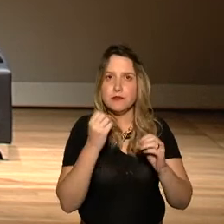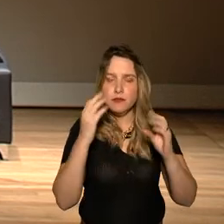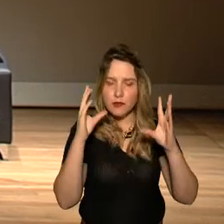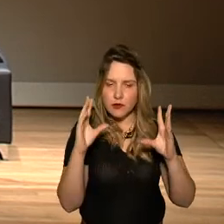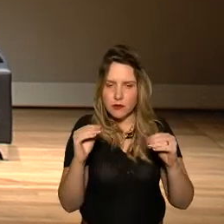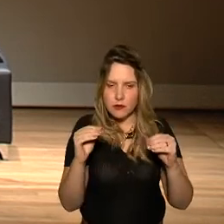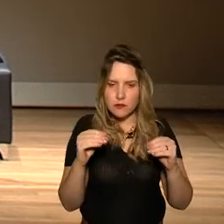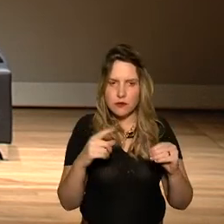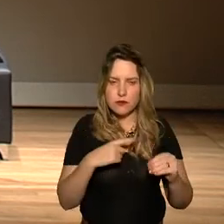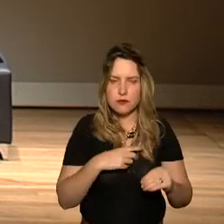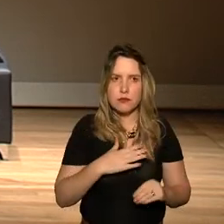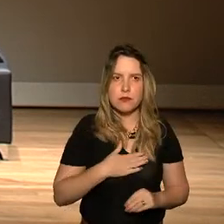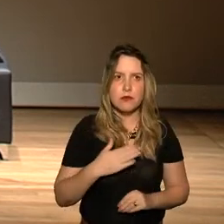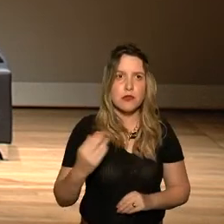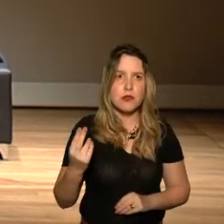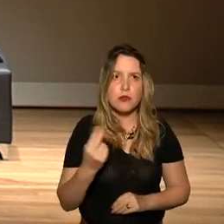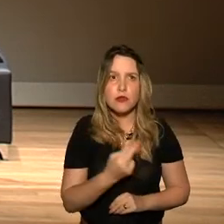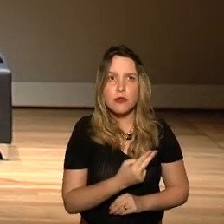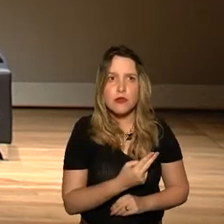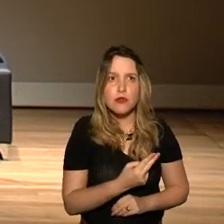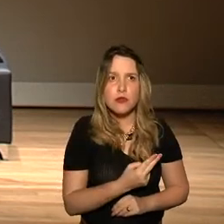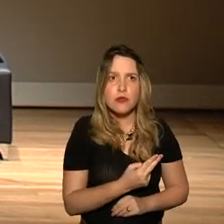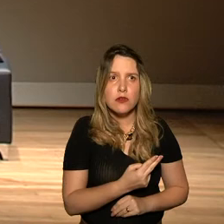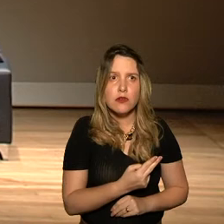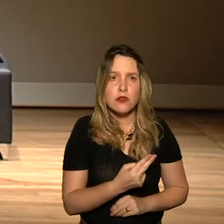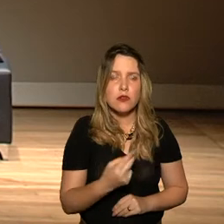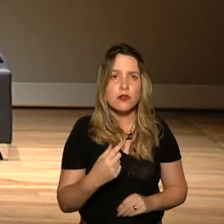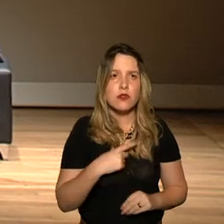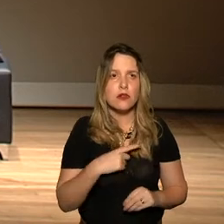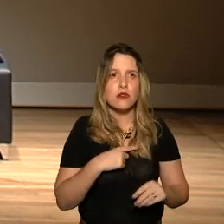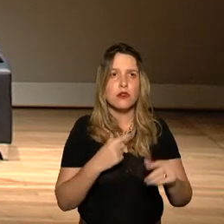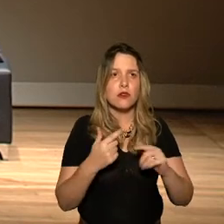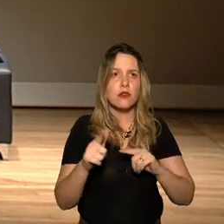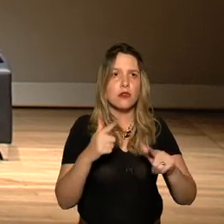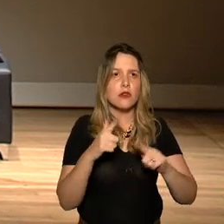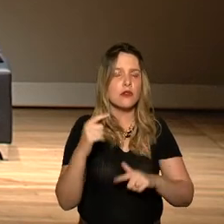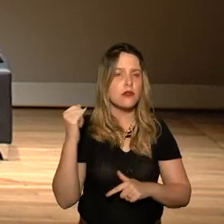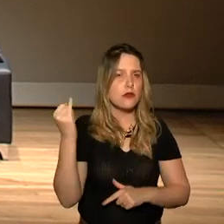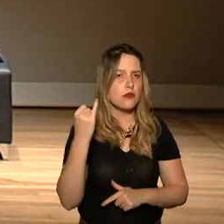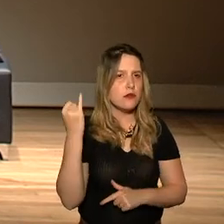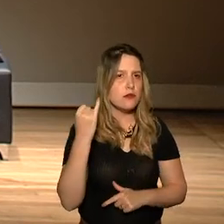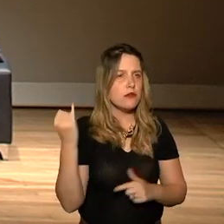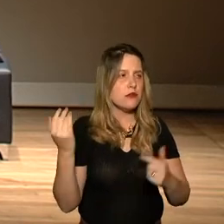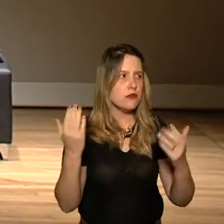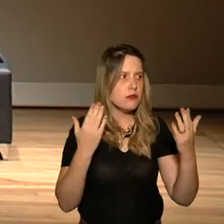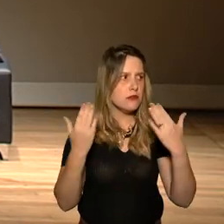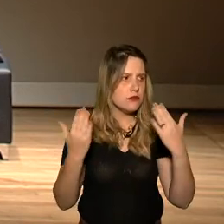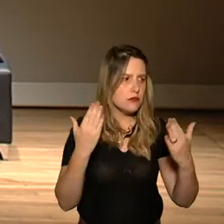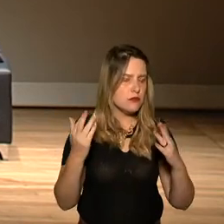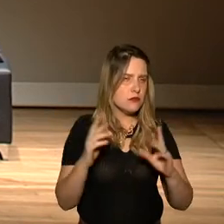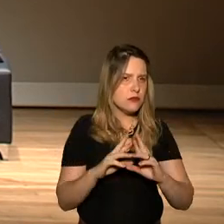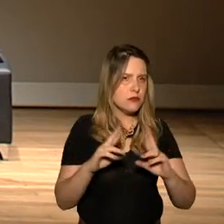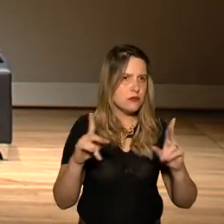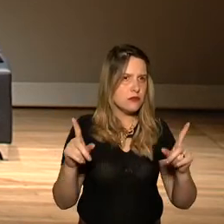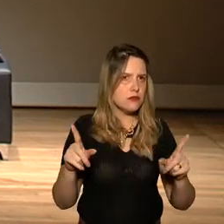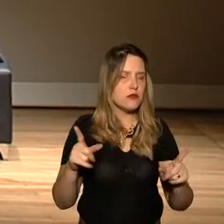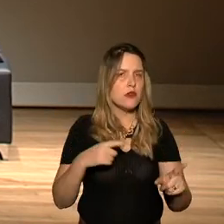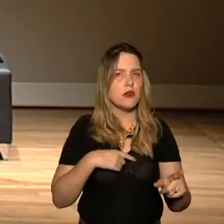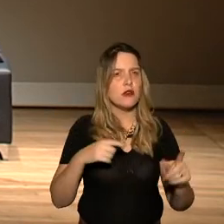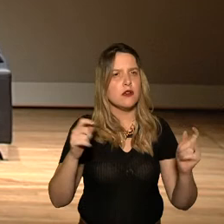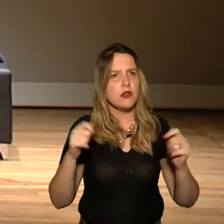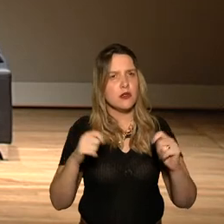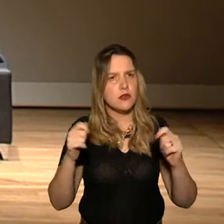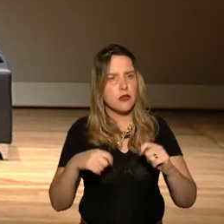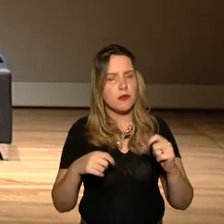obrigada pela palestra e eu tenho uma pergunta assim é bem assim que eu tinha dá para